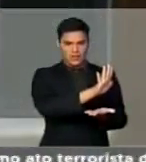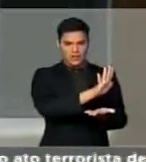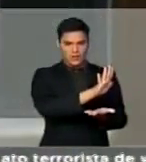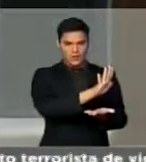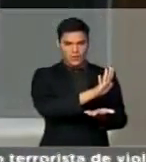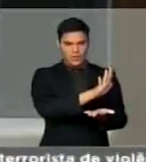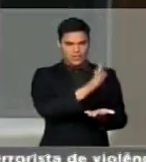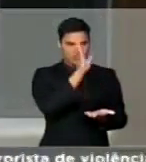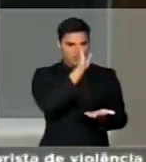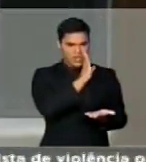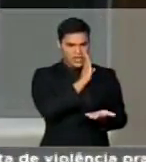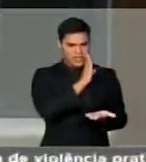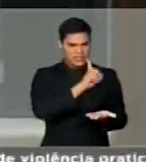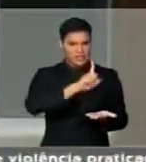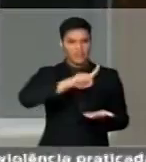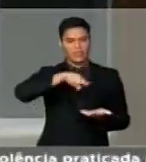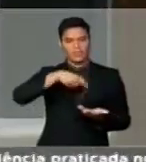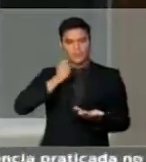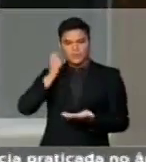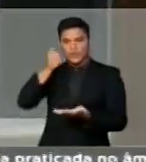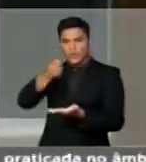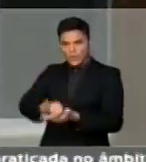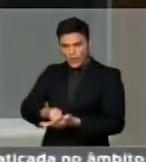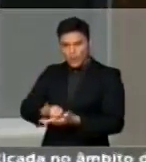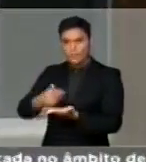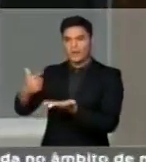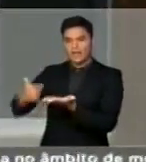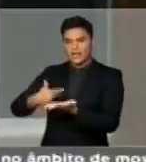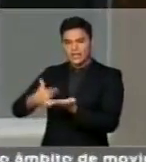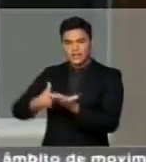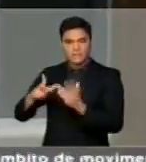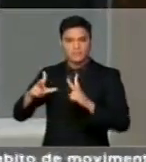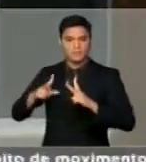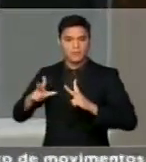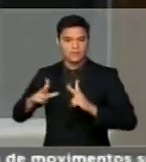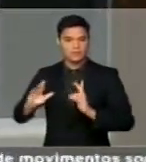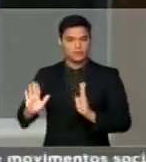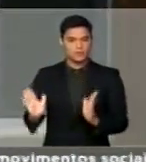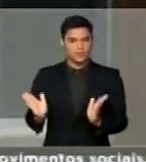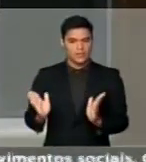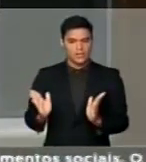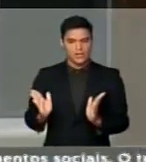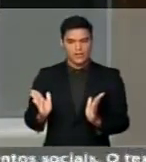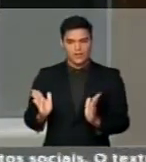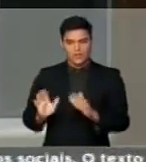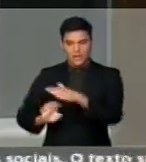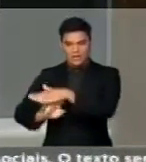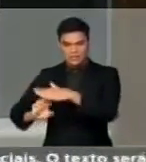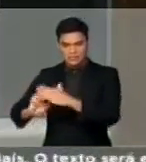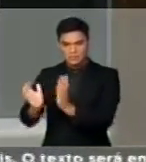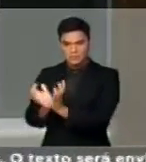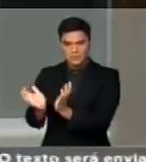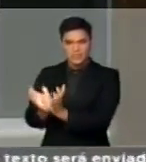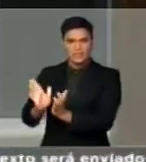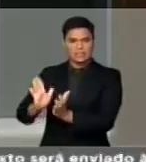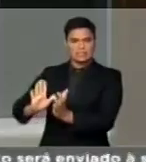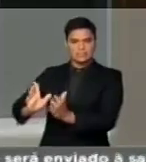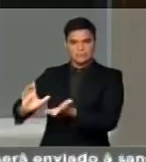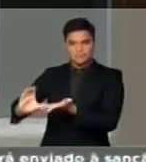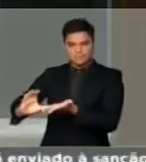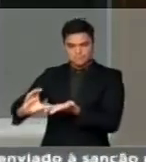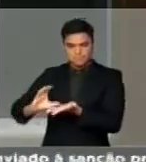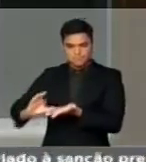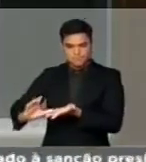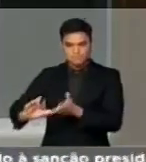apostilas também, o que duplica, e duplica também o lucro dessas empresas, porque eles também